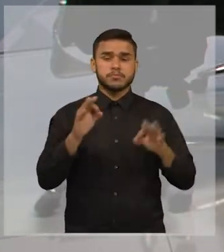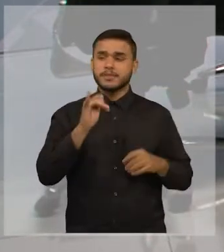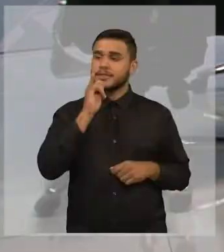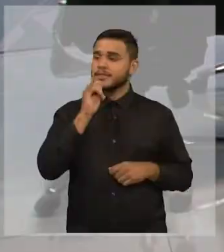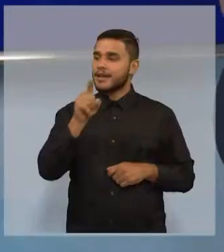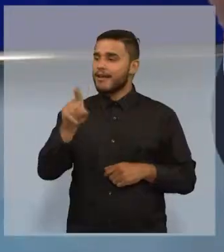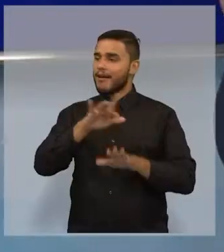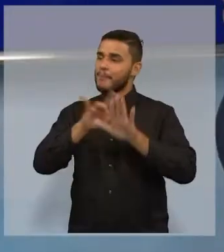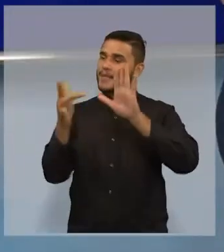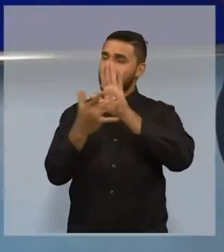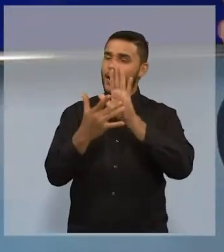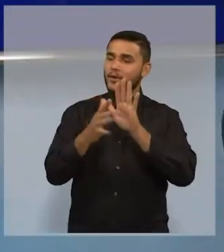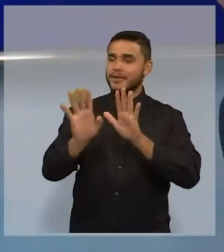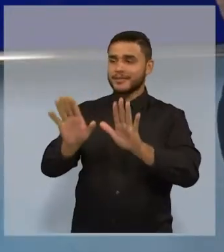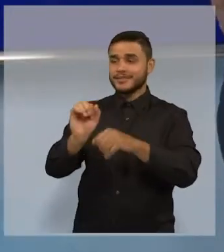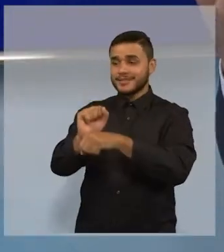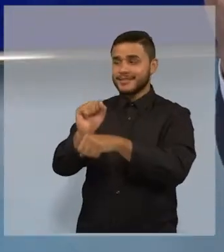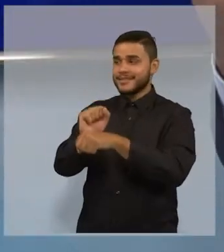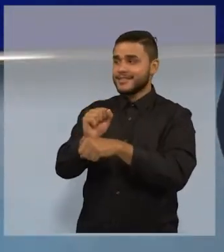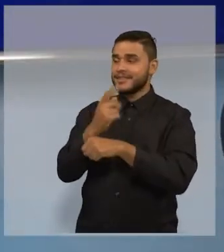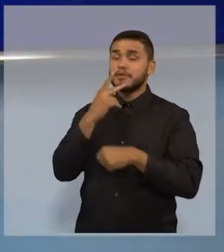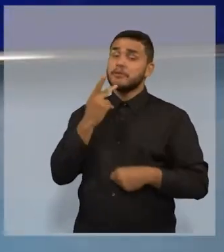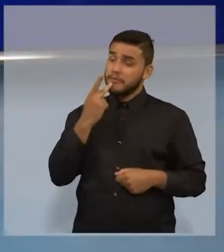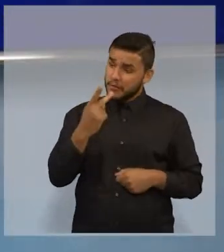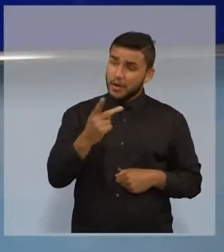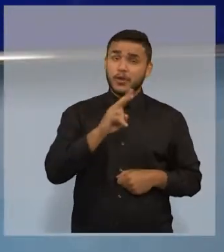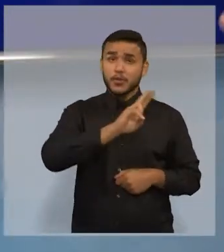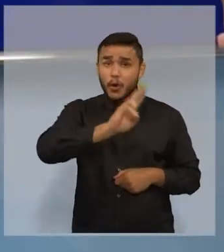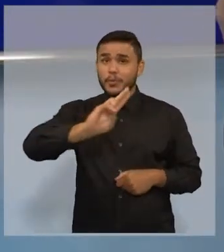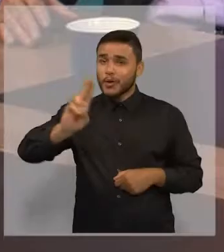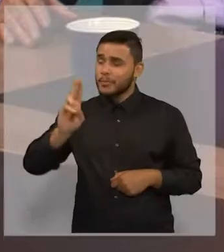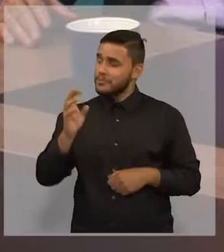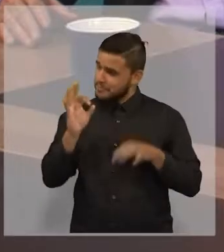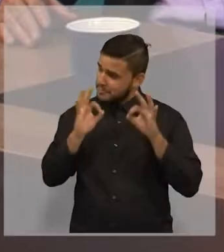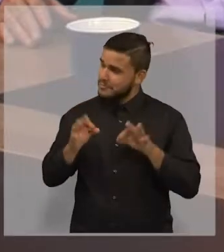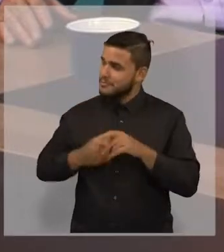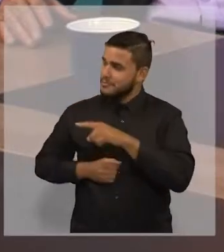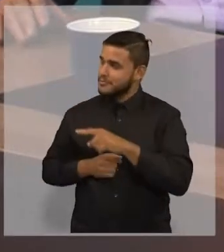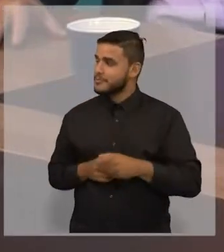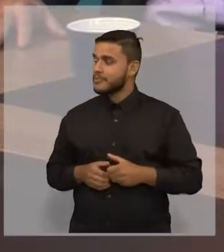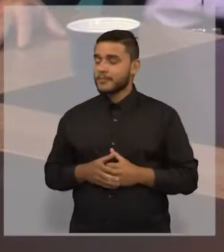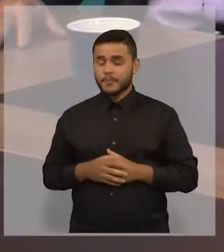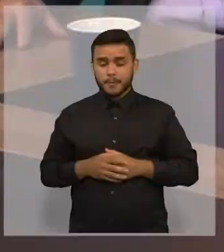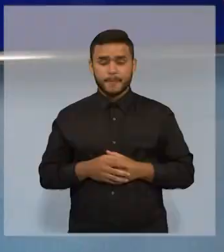de governança. Vamos deixar as metáforas e trazer a discussão para o substantivo. Tá?